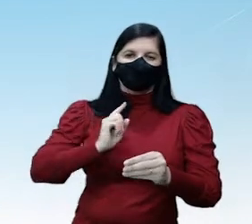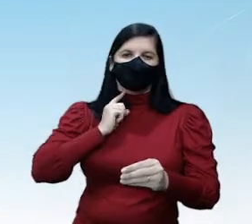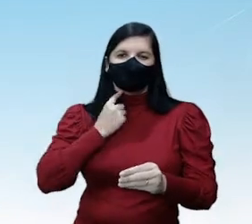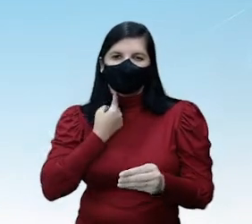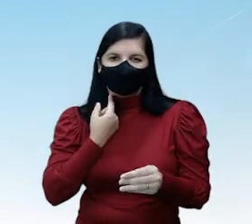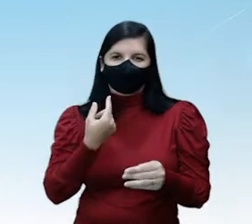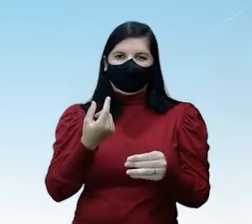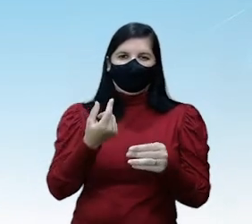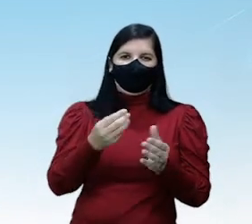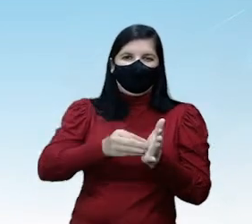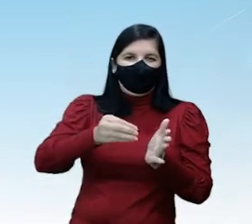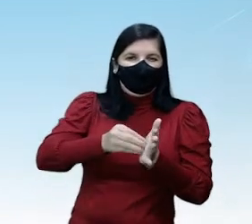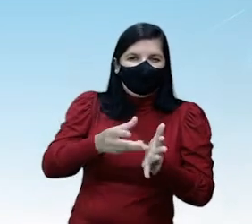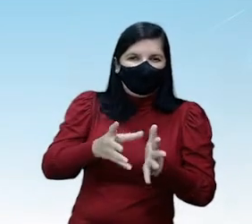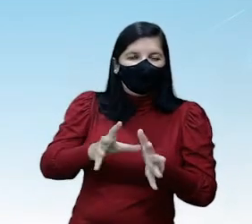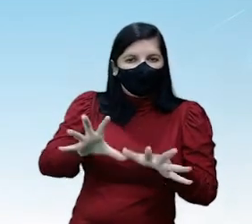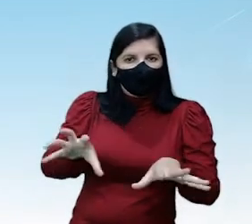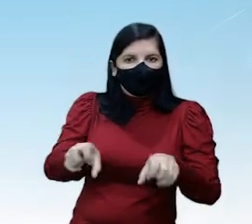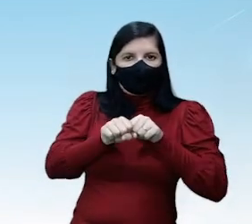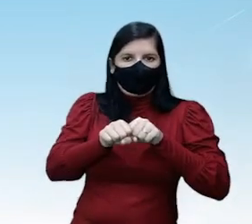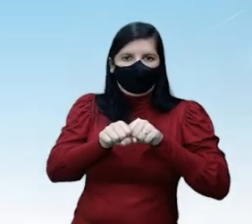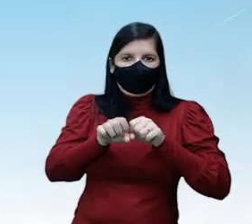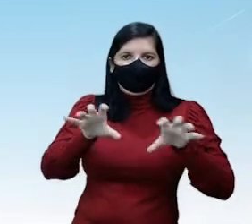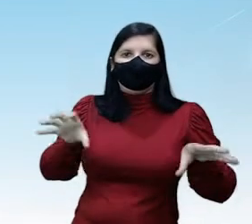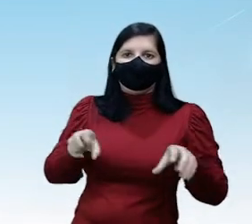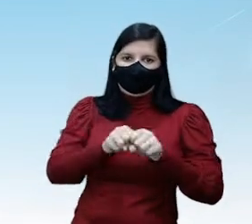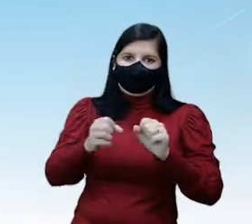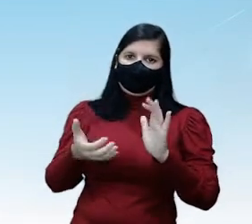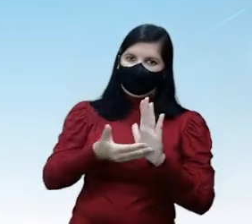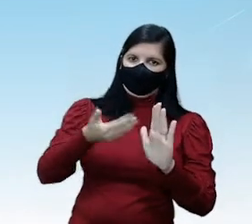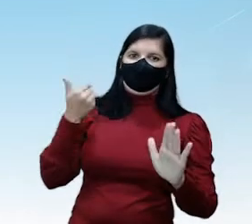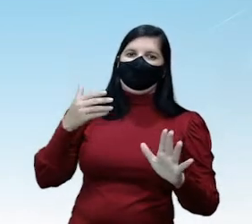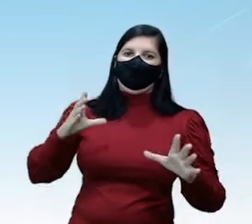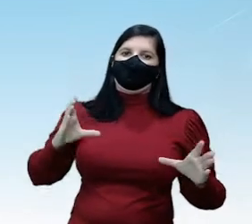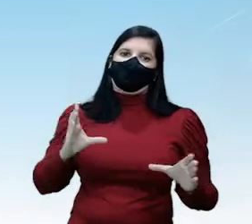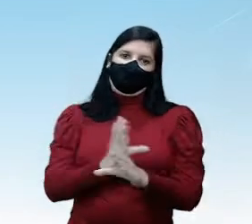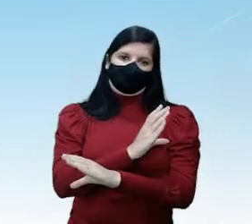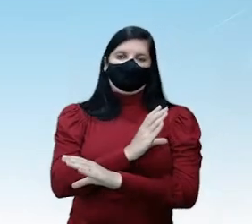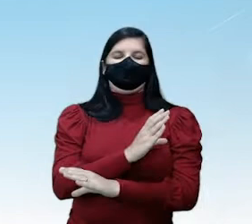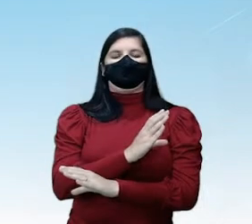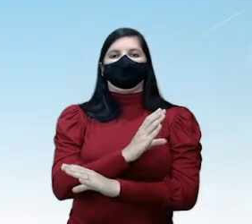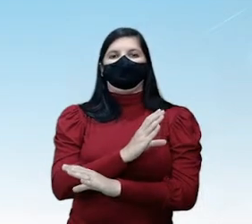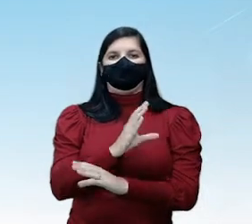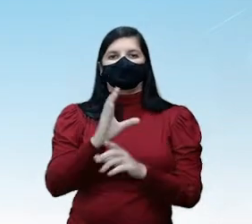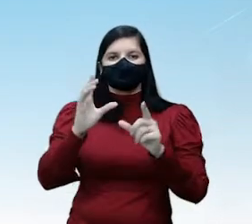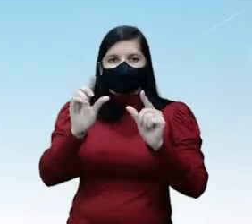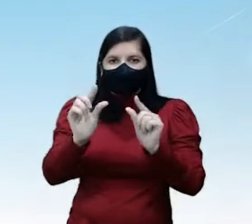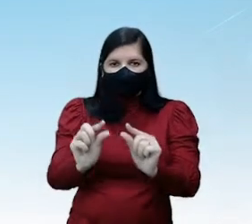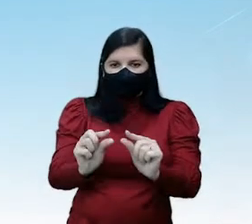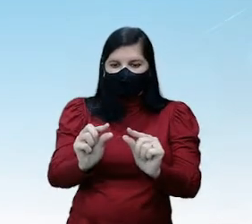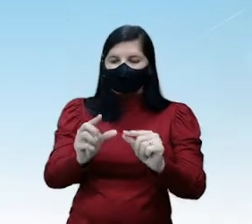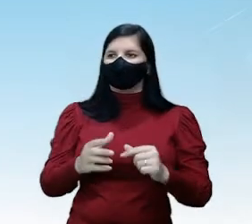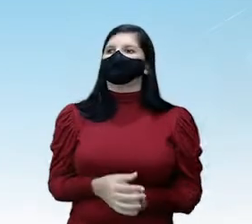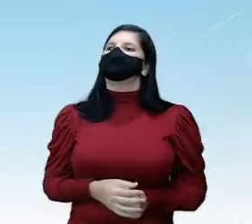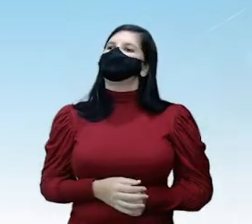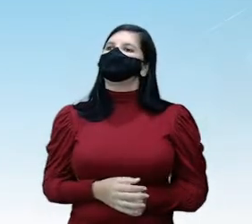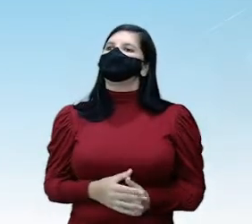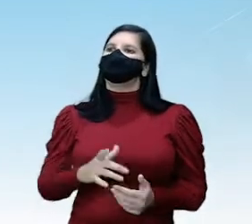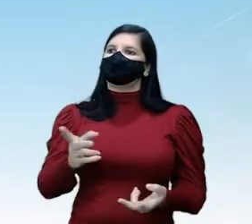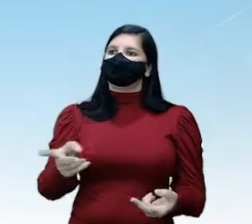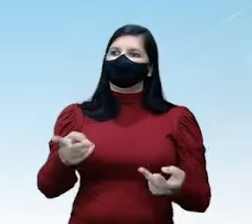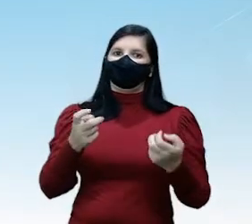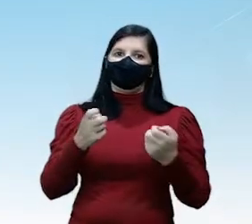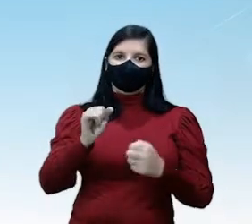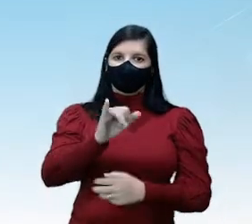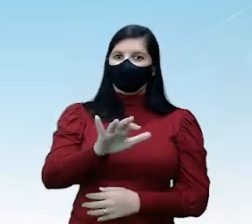não decantaram, além da completa remoção de outros resíduos que são menores. Bom, aí a gente tem